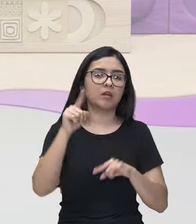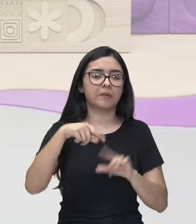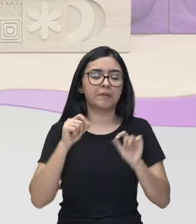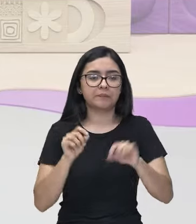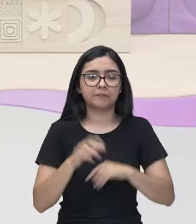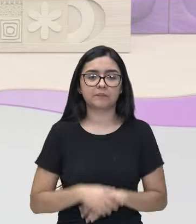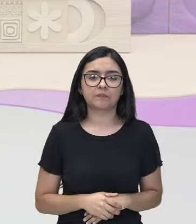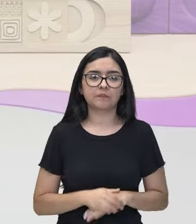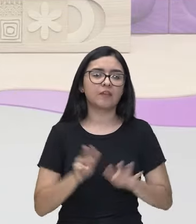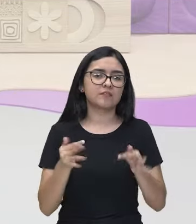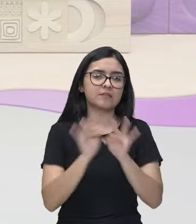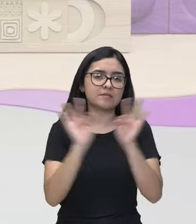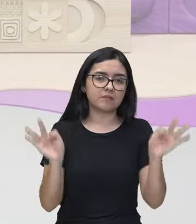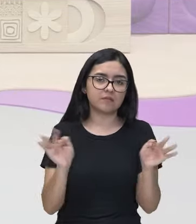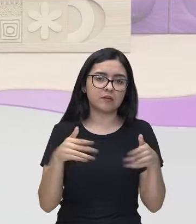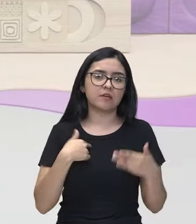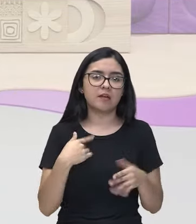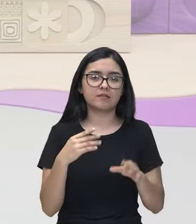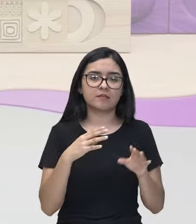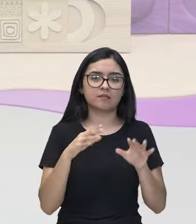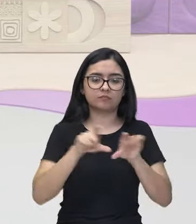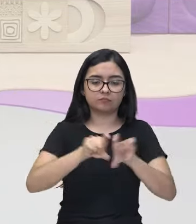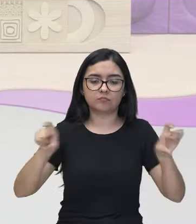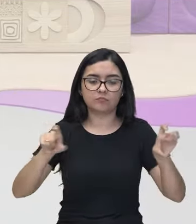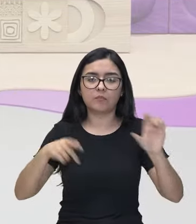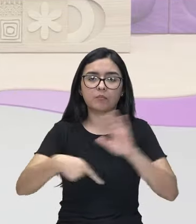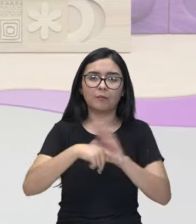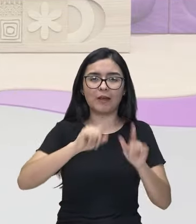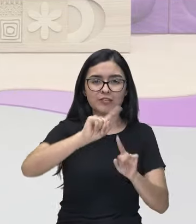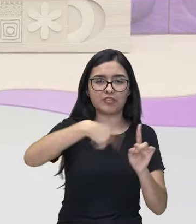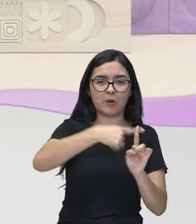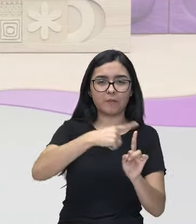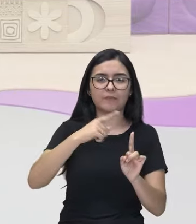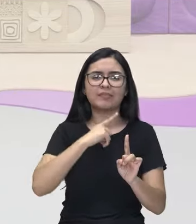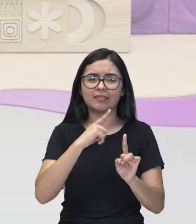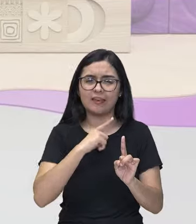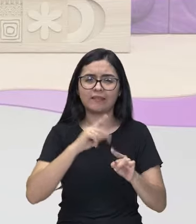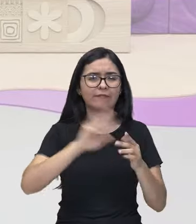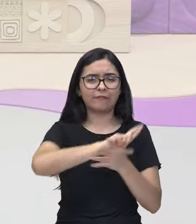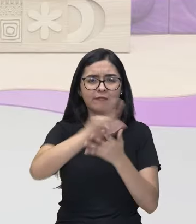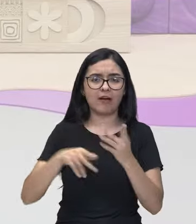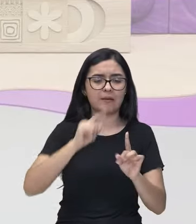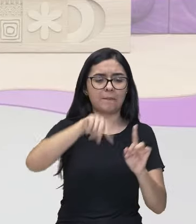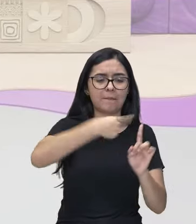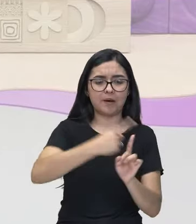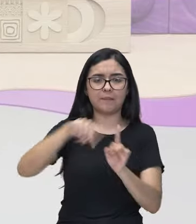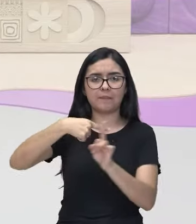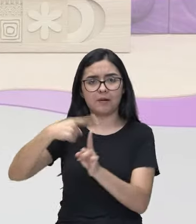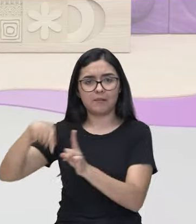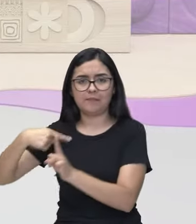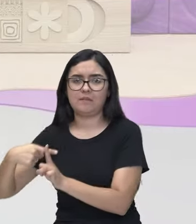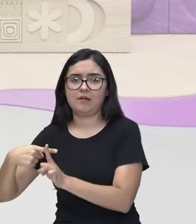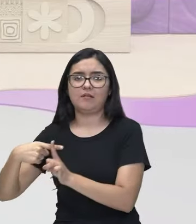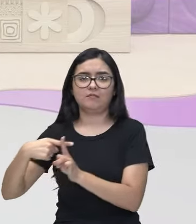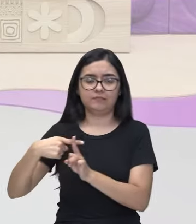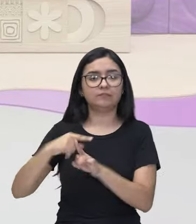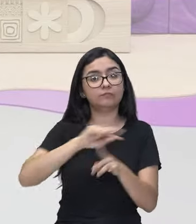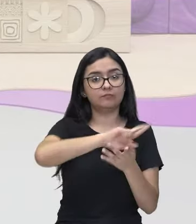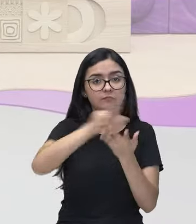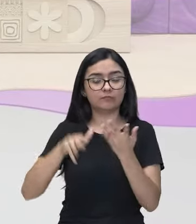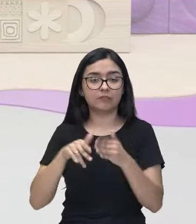é simplificar uma operação de adição, onde temos várias parcelas iguais. Então, se temos várias parcelas